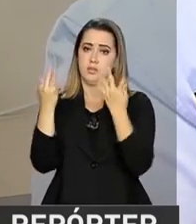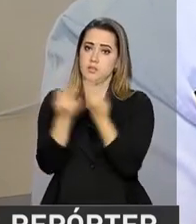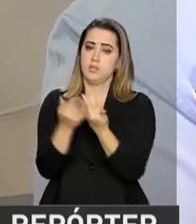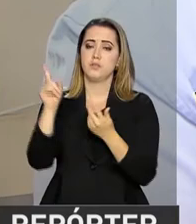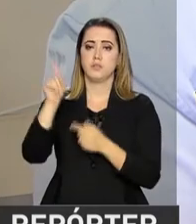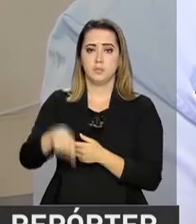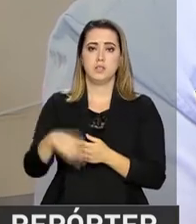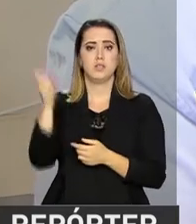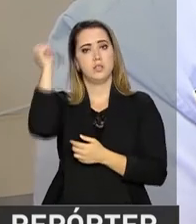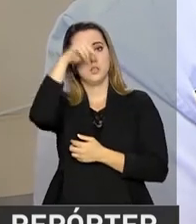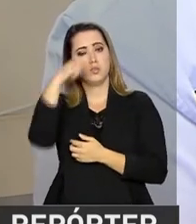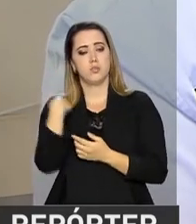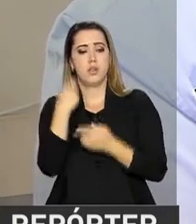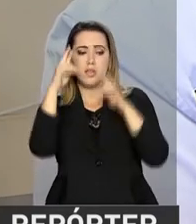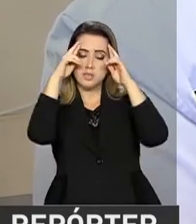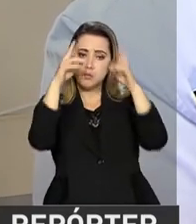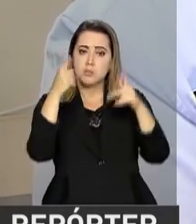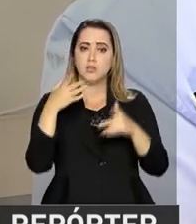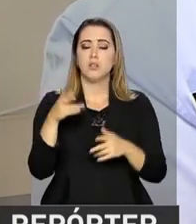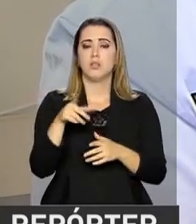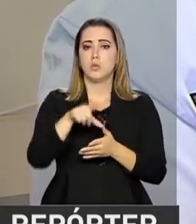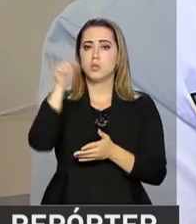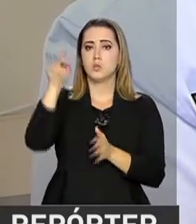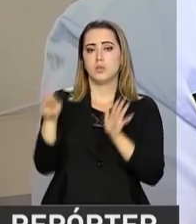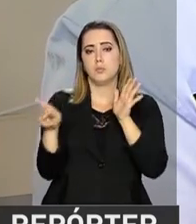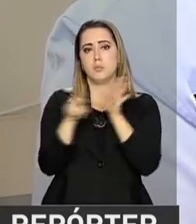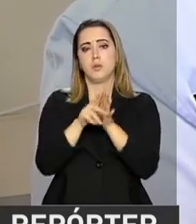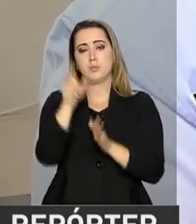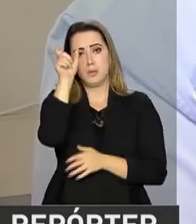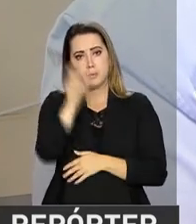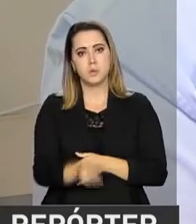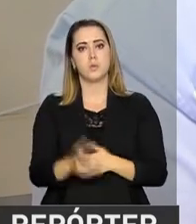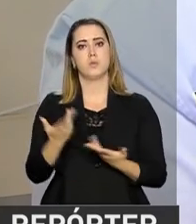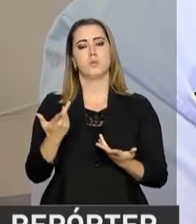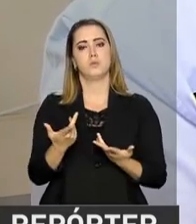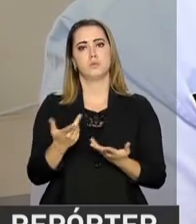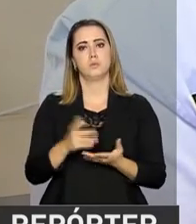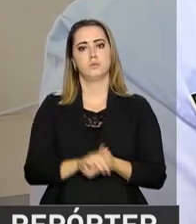nossa cultura ela respeita muito a decisão do falecido, né?